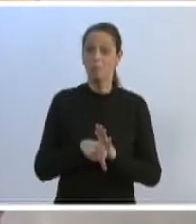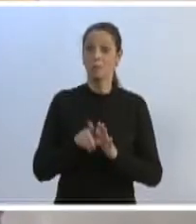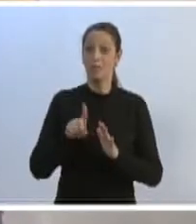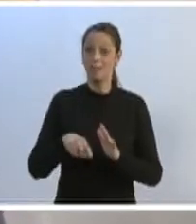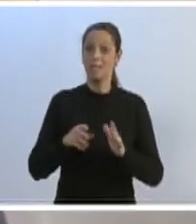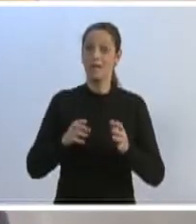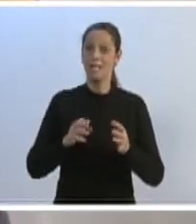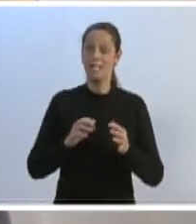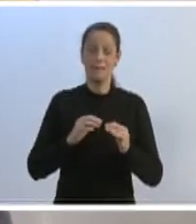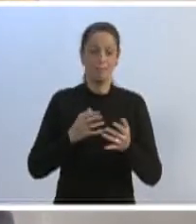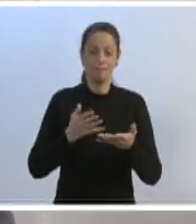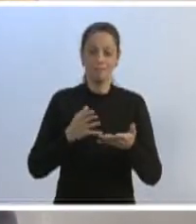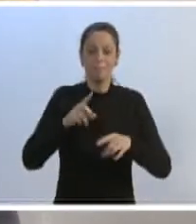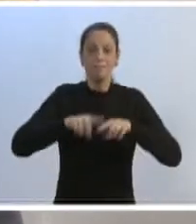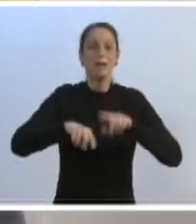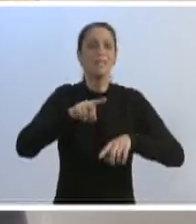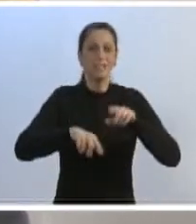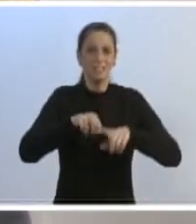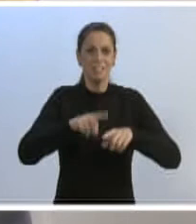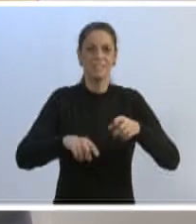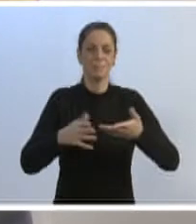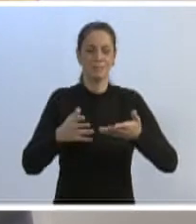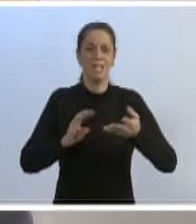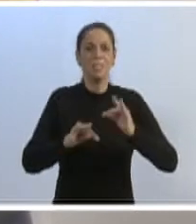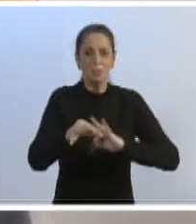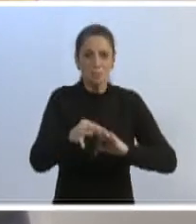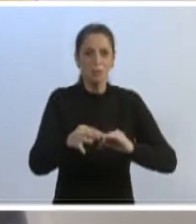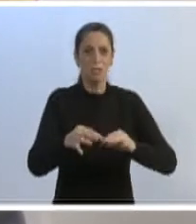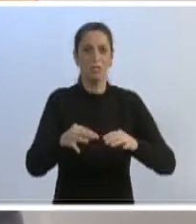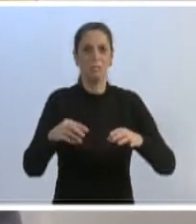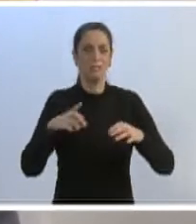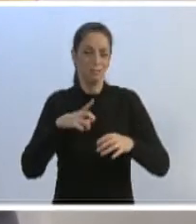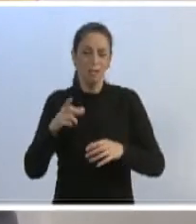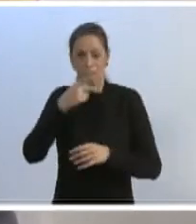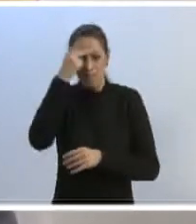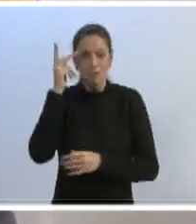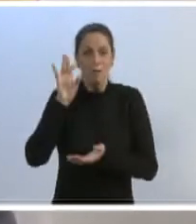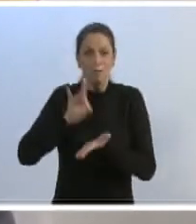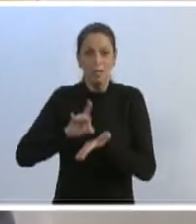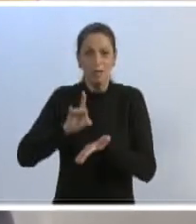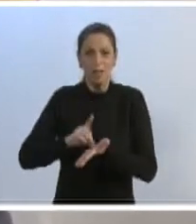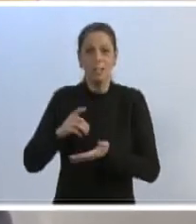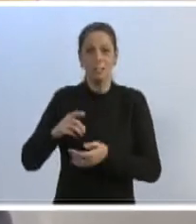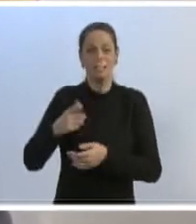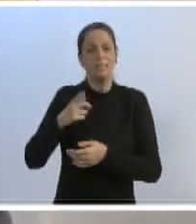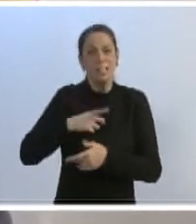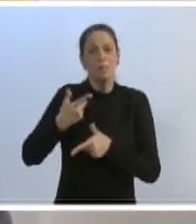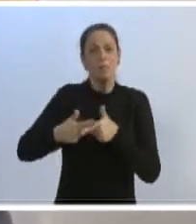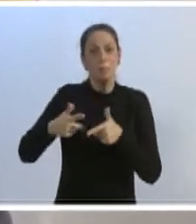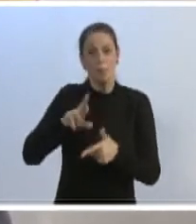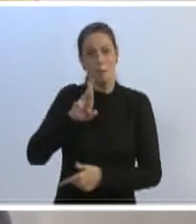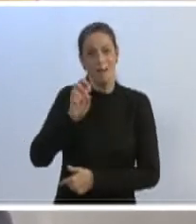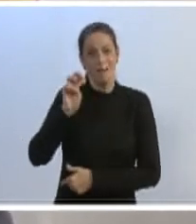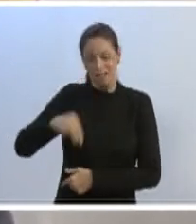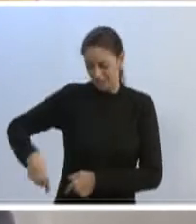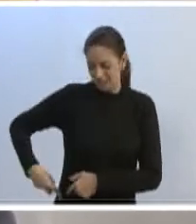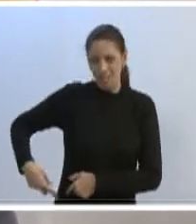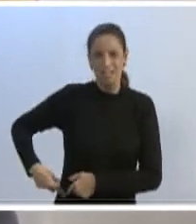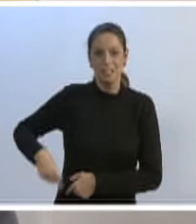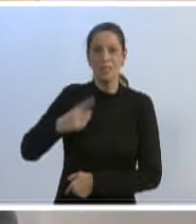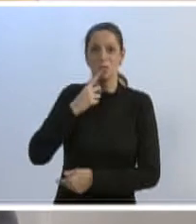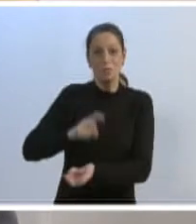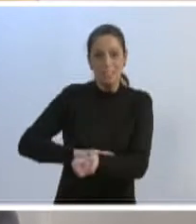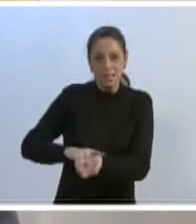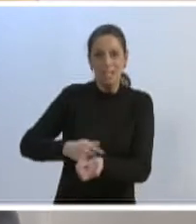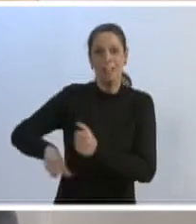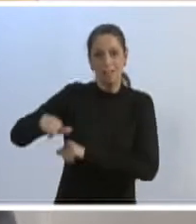essas pessoas. Só quem realmente foi a uma sala de hemodiálise para saber a dificuldade que